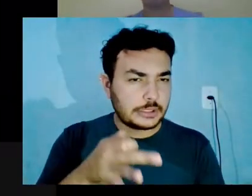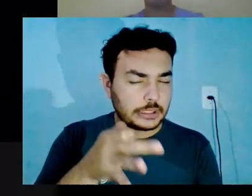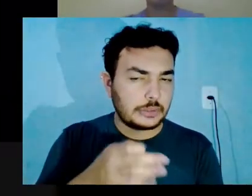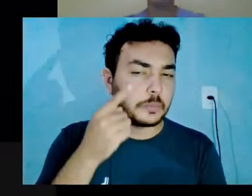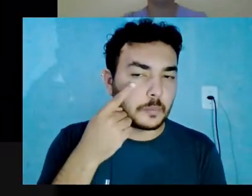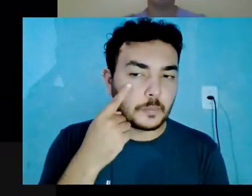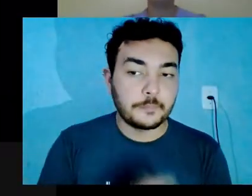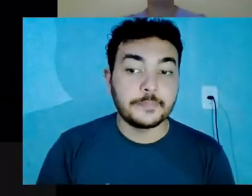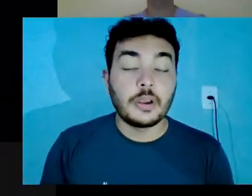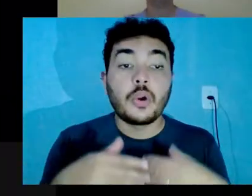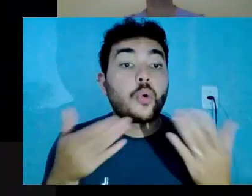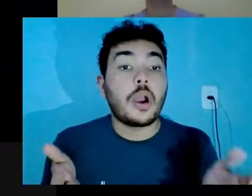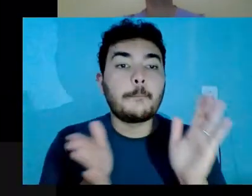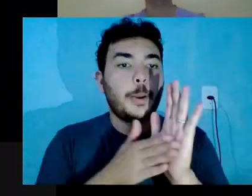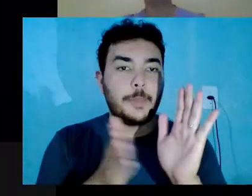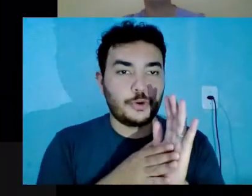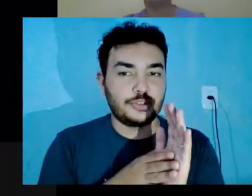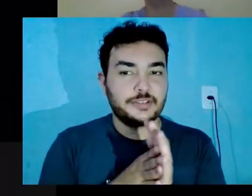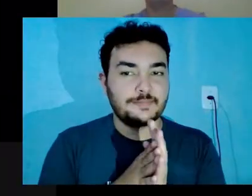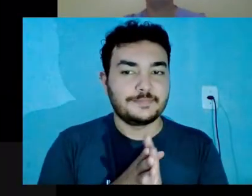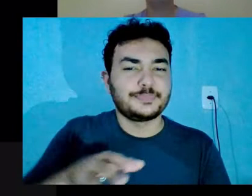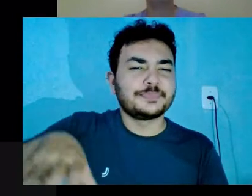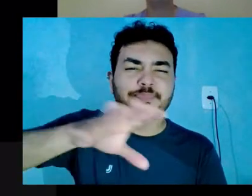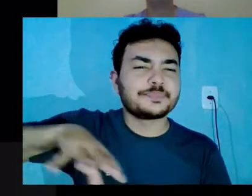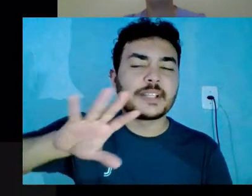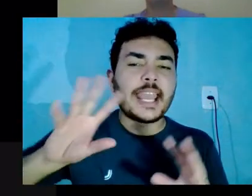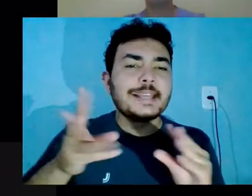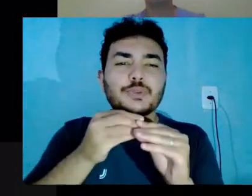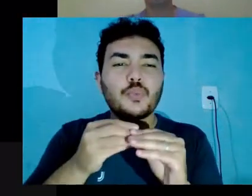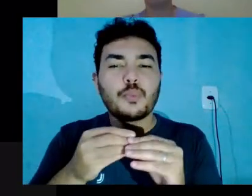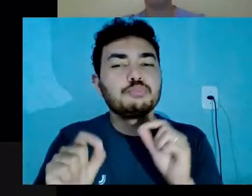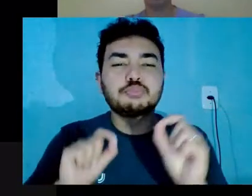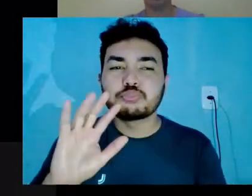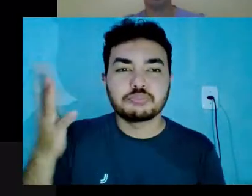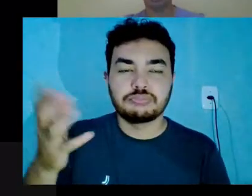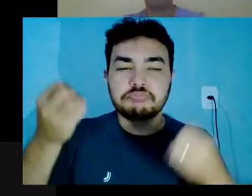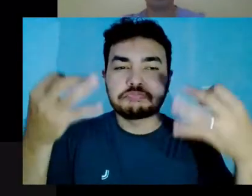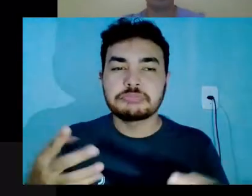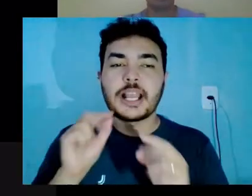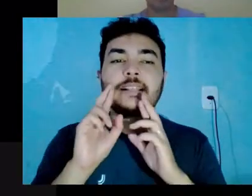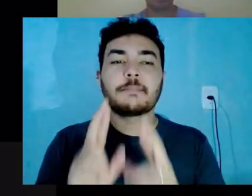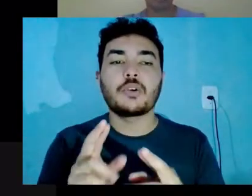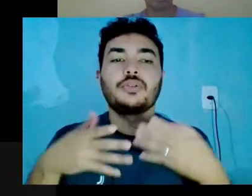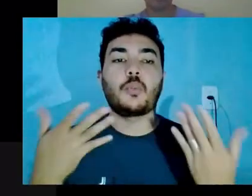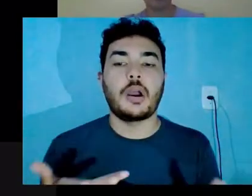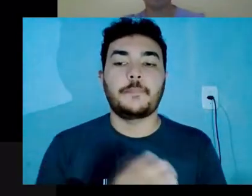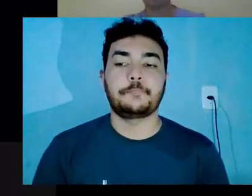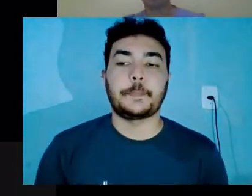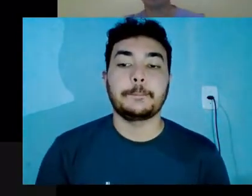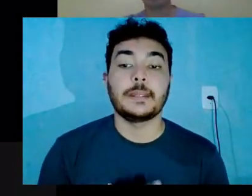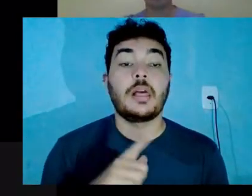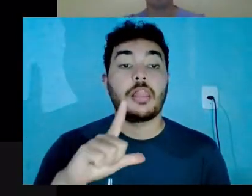propostas deles, né, para justificar essas possíveis diferenças dos valores encontrados aqui? Então, inicialmente, tem a energia